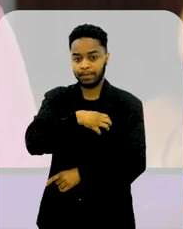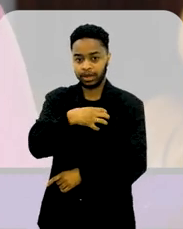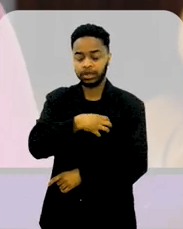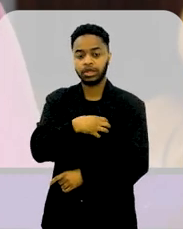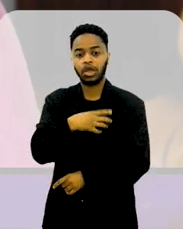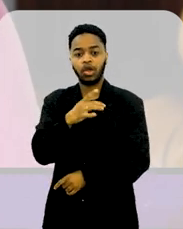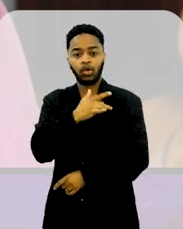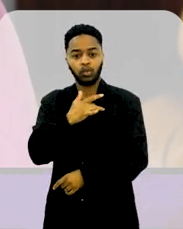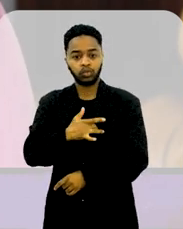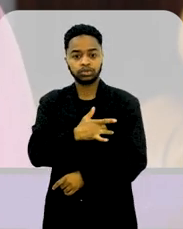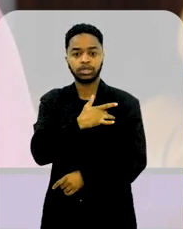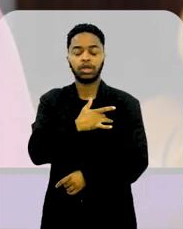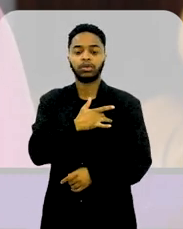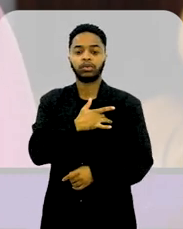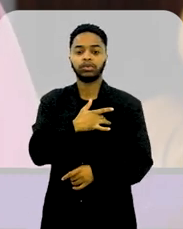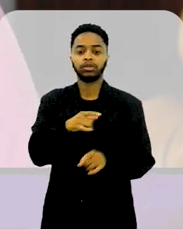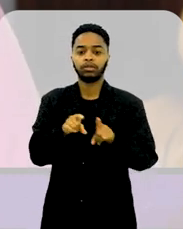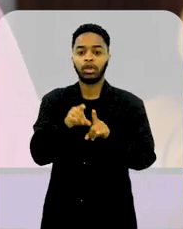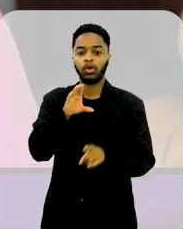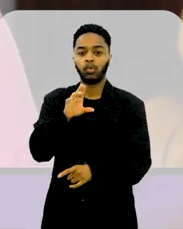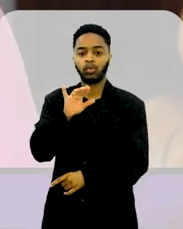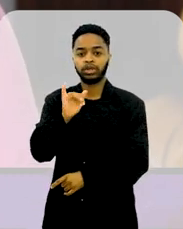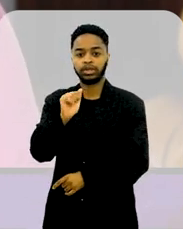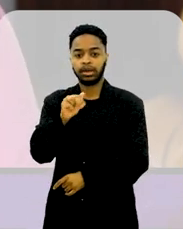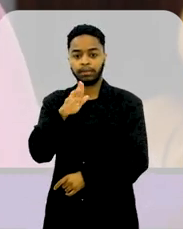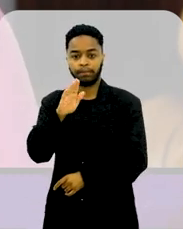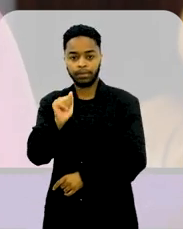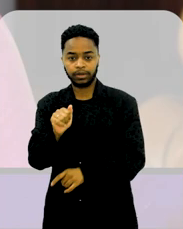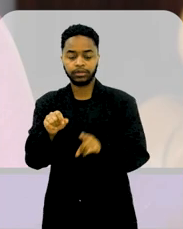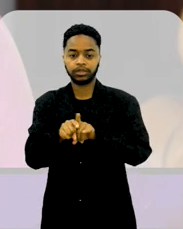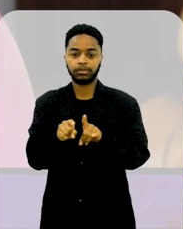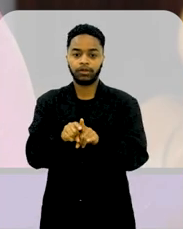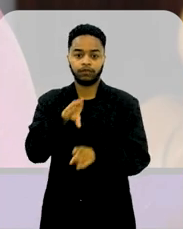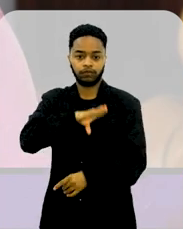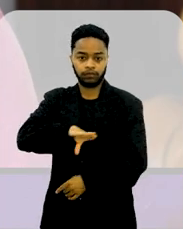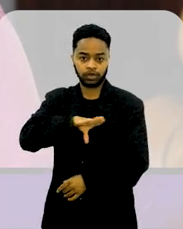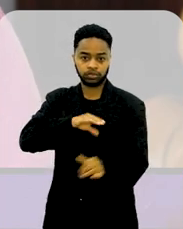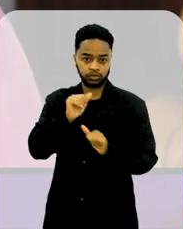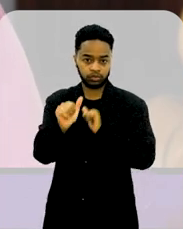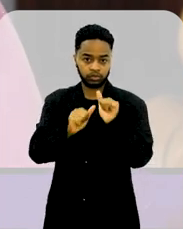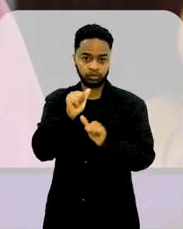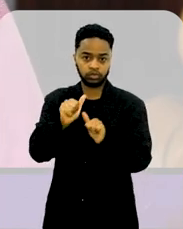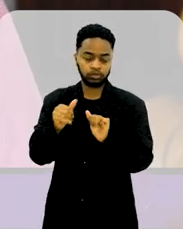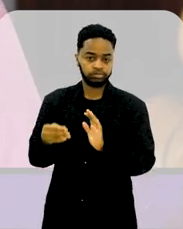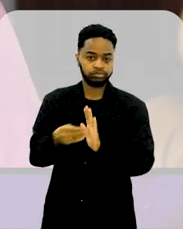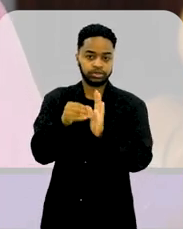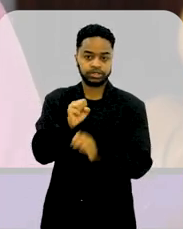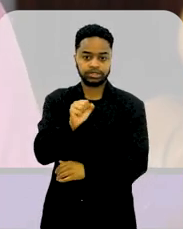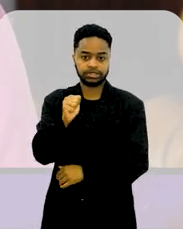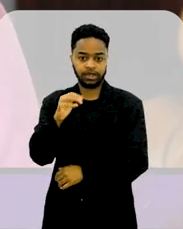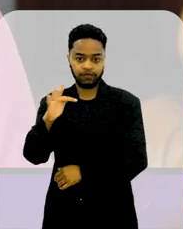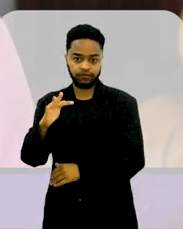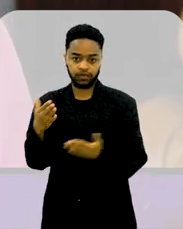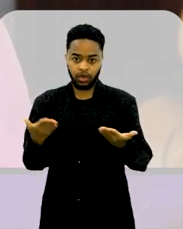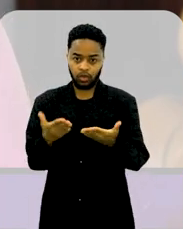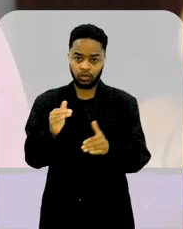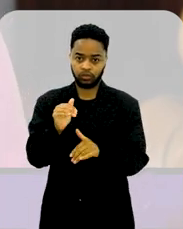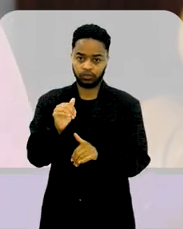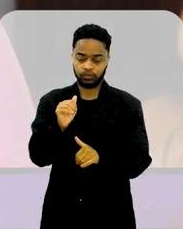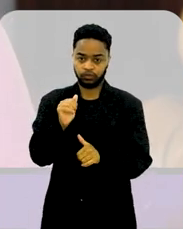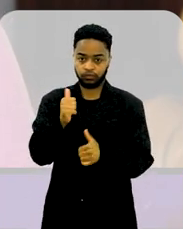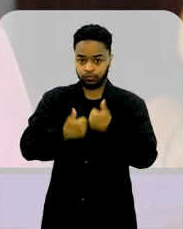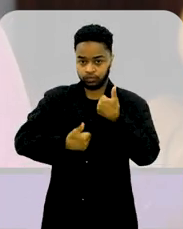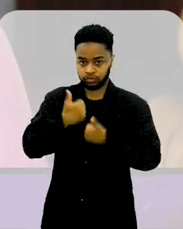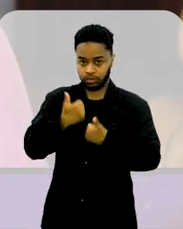Cuiabá e o Vasco esses clubes que viraram saf no nosso futebol em relação ao